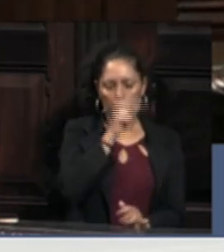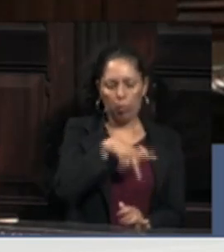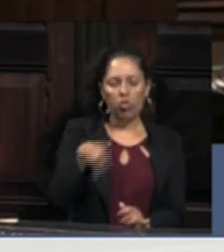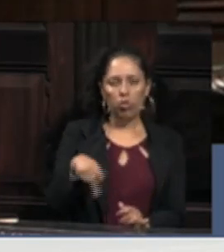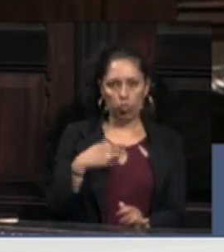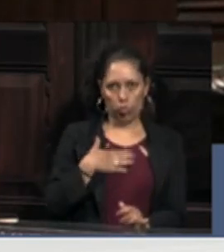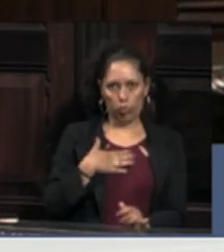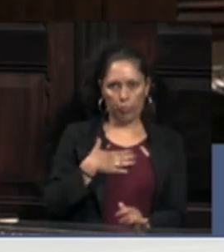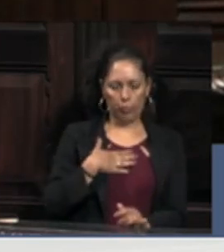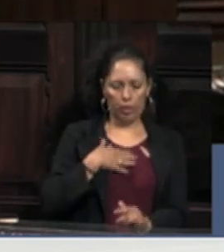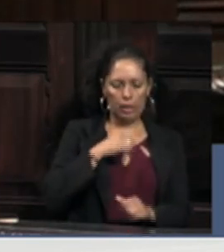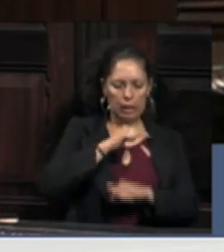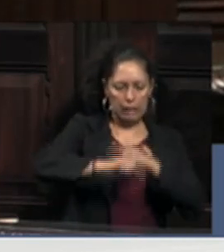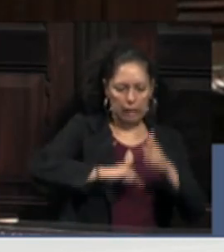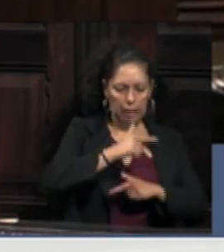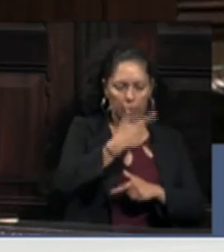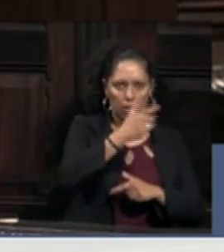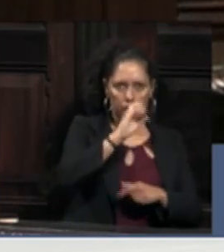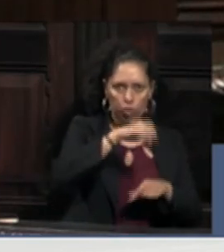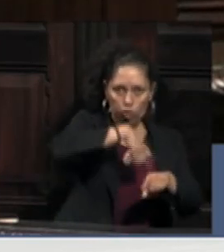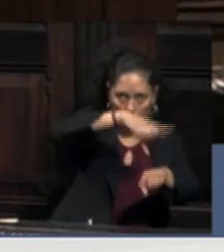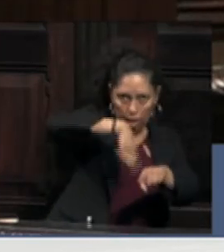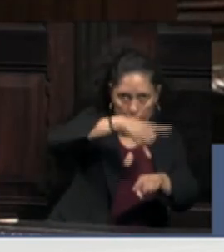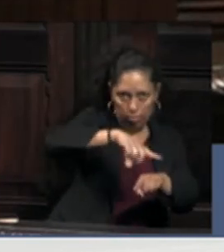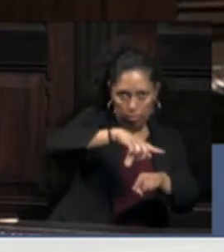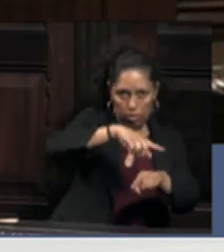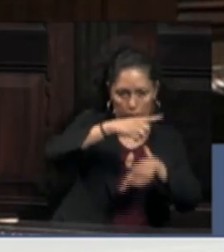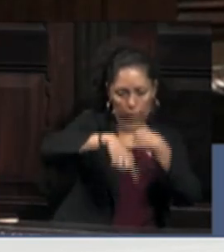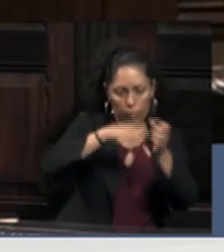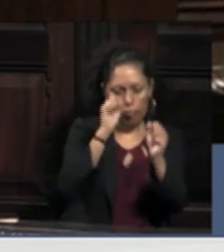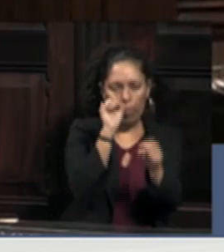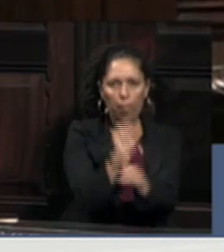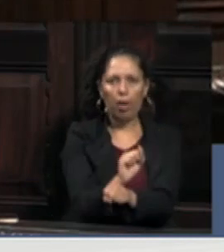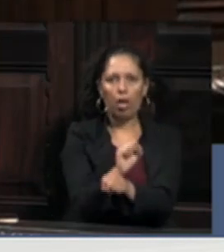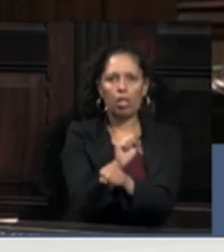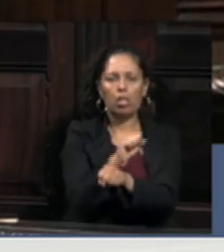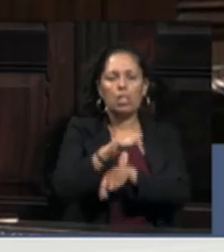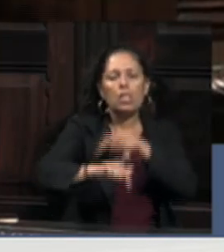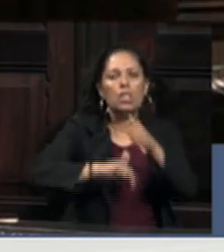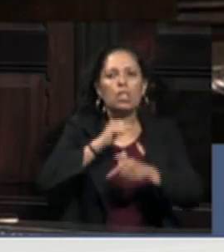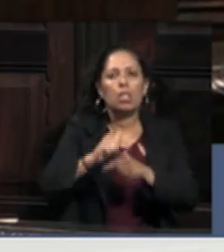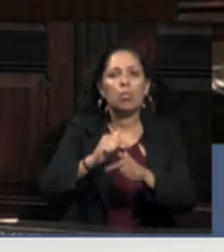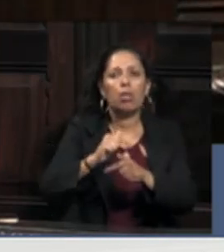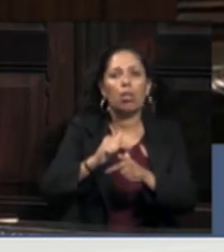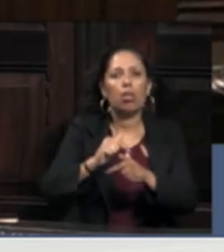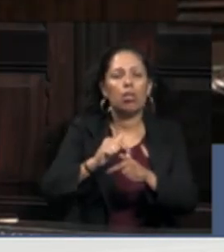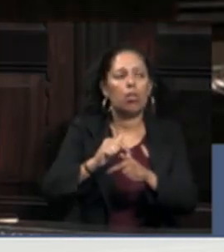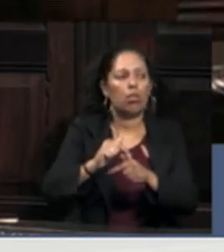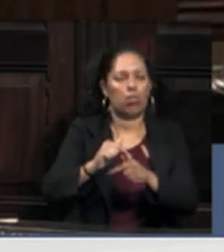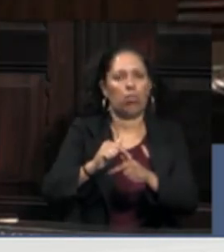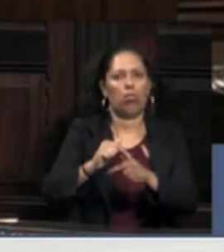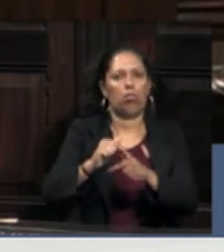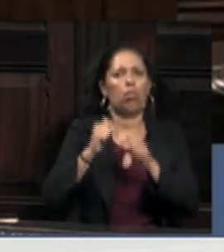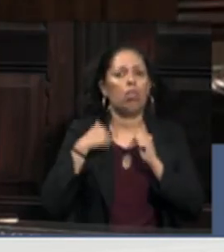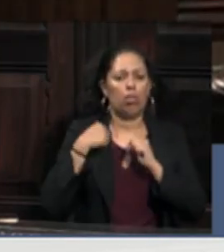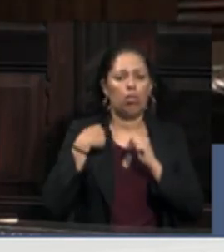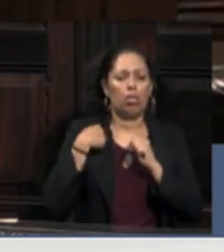horas, dentro da minha categoria, da minha classe, de acordo com a progressão na carreira que eu tive. Se eu sou professor da Universidade